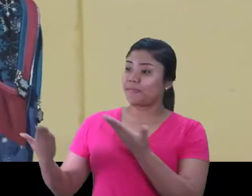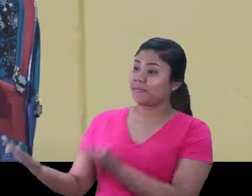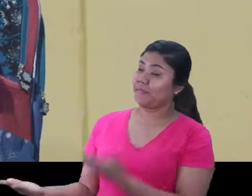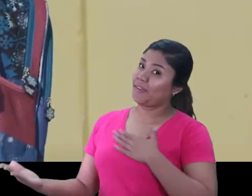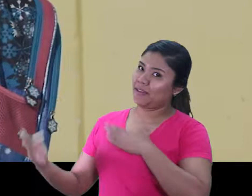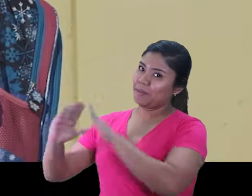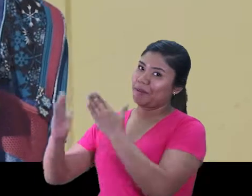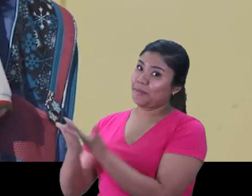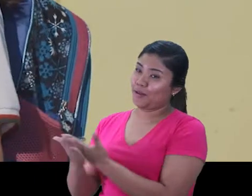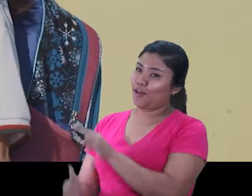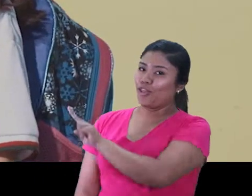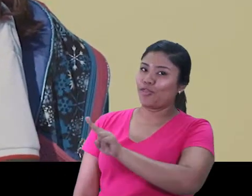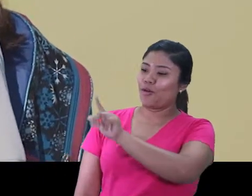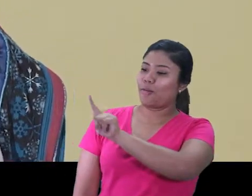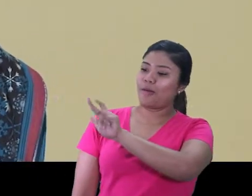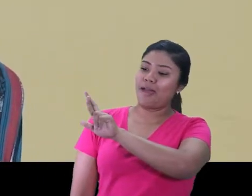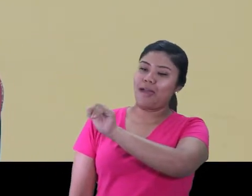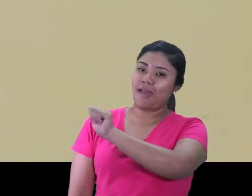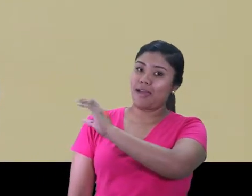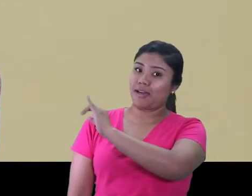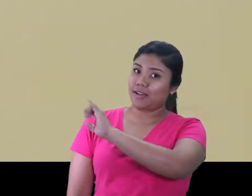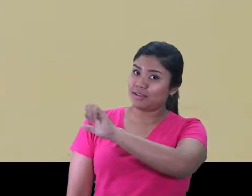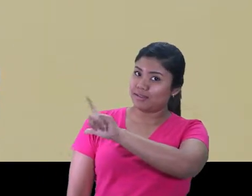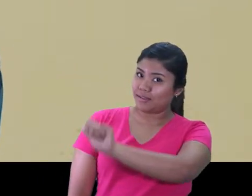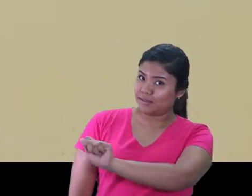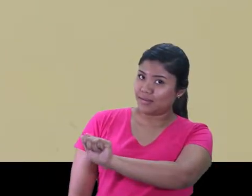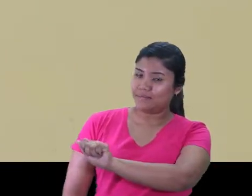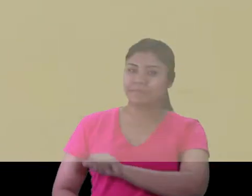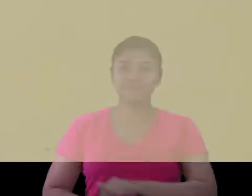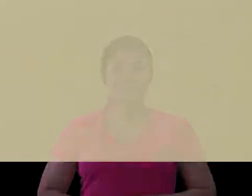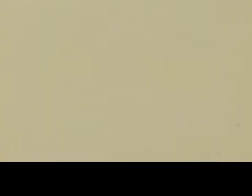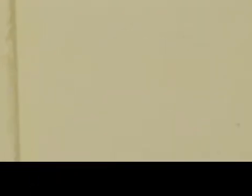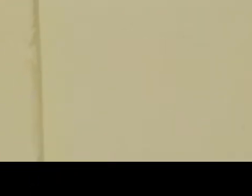E aqui é a minha escola. O nome dela é Escola Graciela.